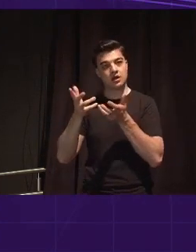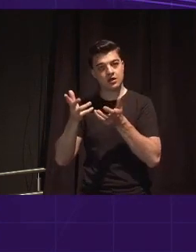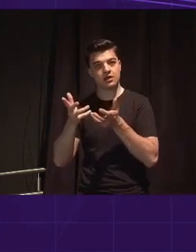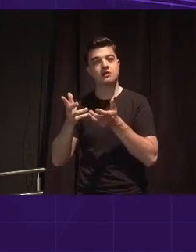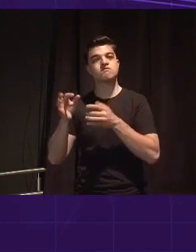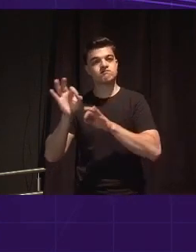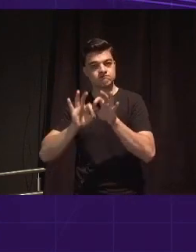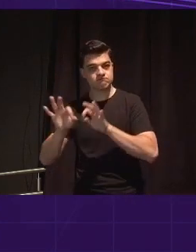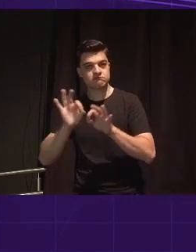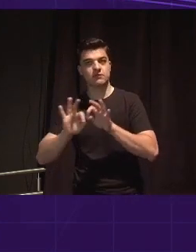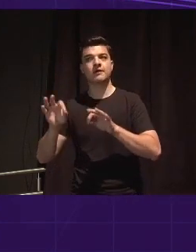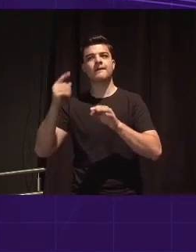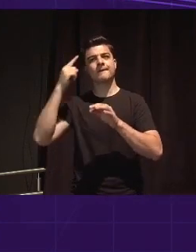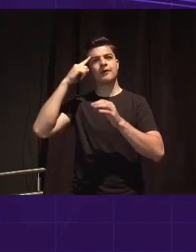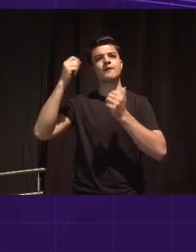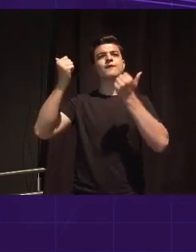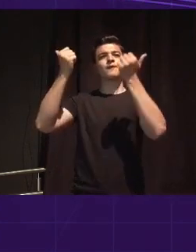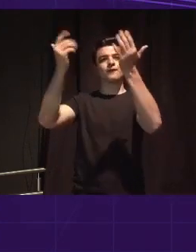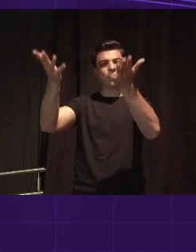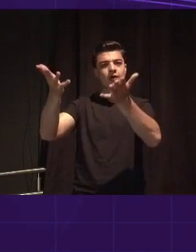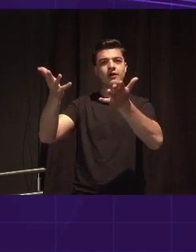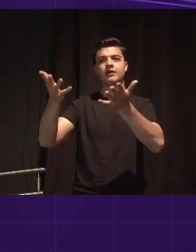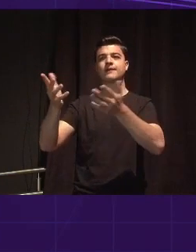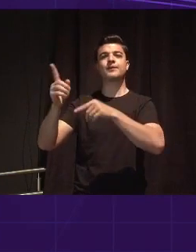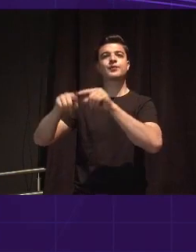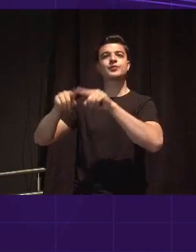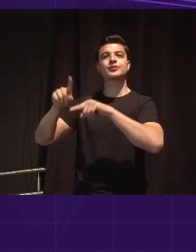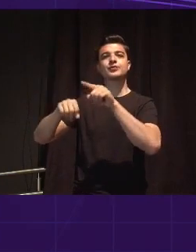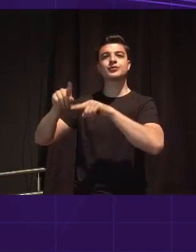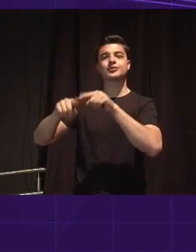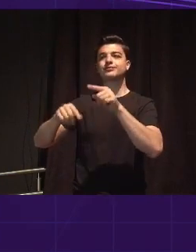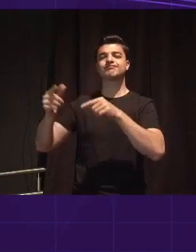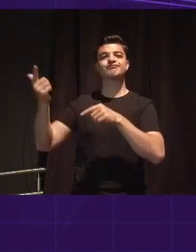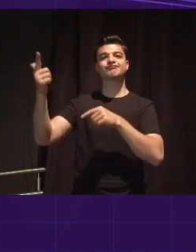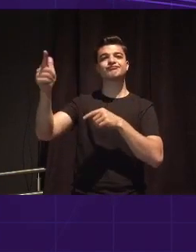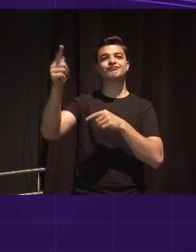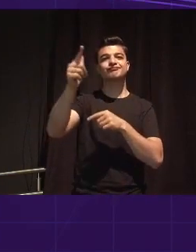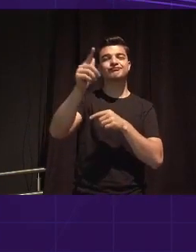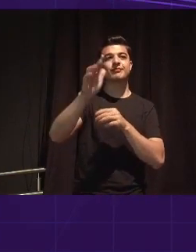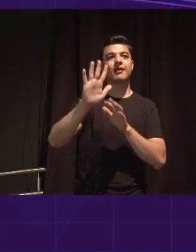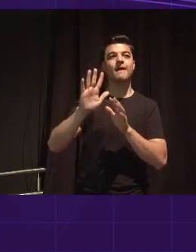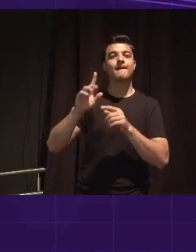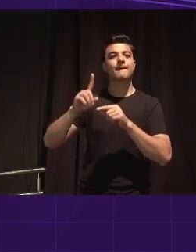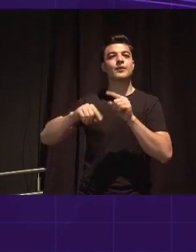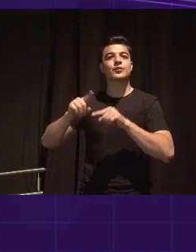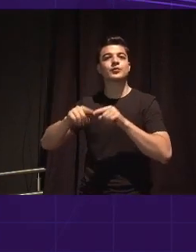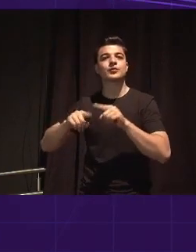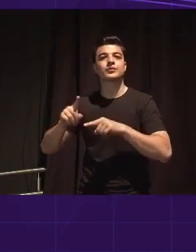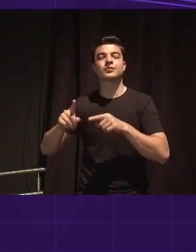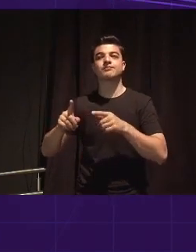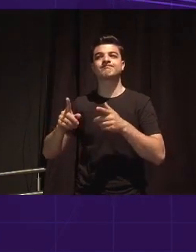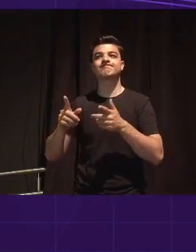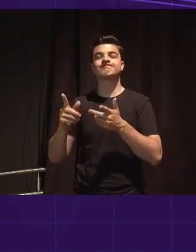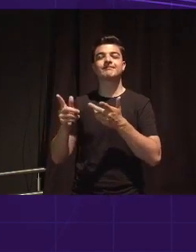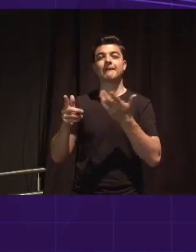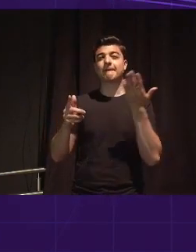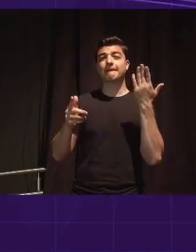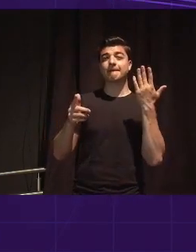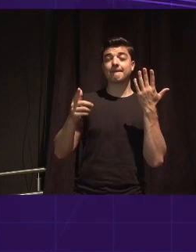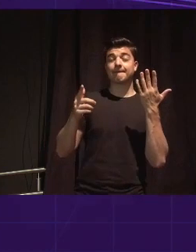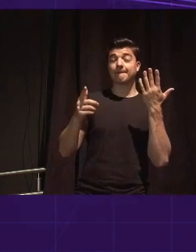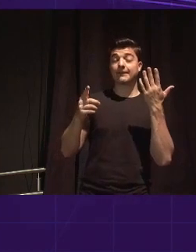tem no mercado, não pode fazer, porque agilidade é agilidade, produto é produto, tem até rixa, produteiro não gosta de agileiro, sei lá e tal. A